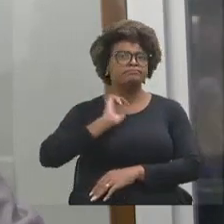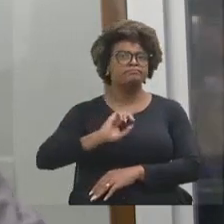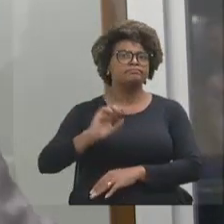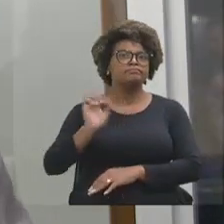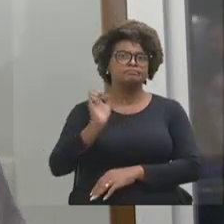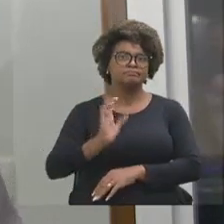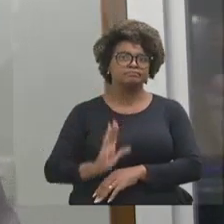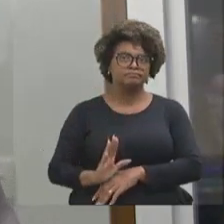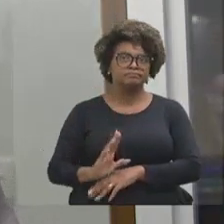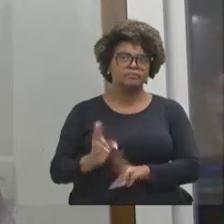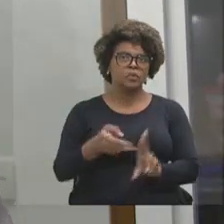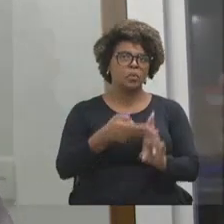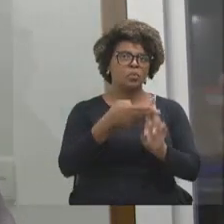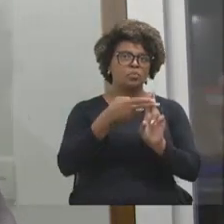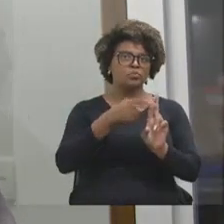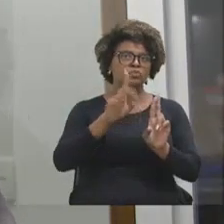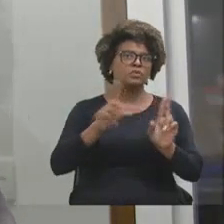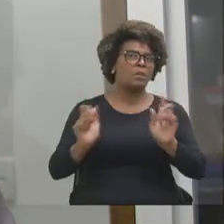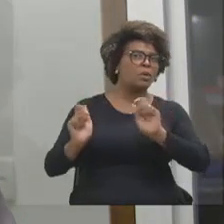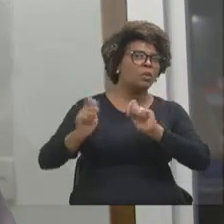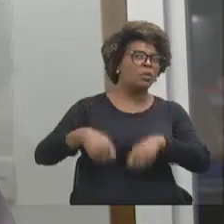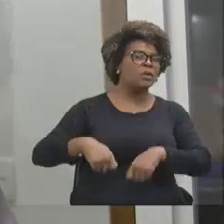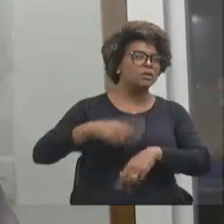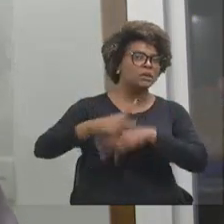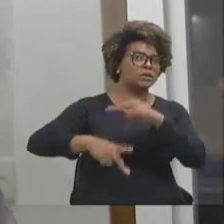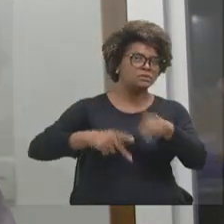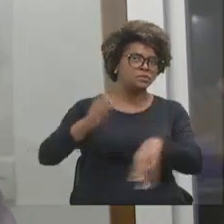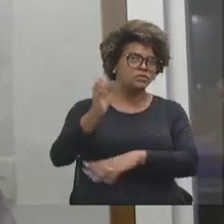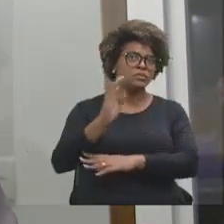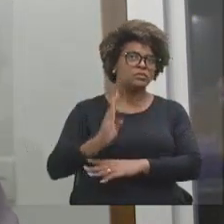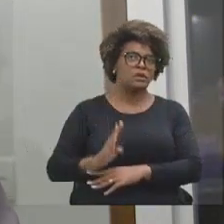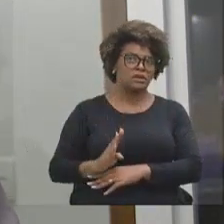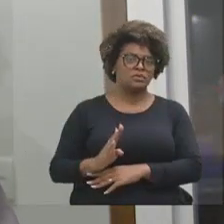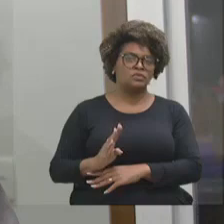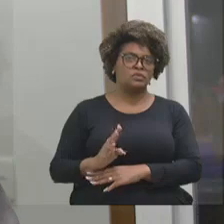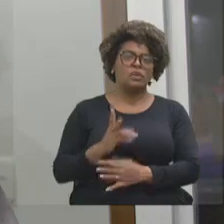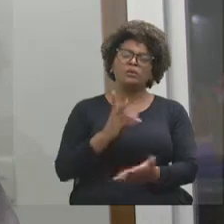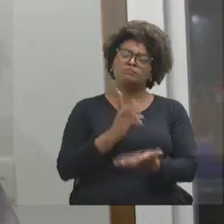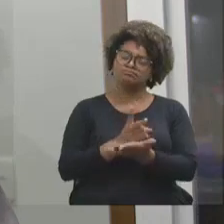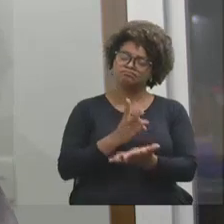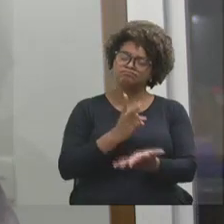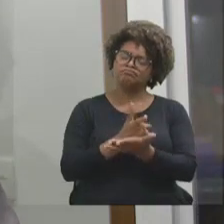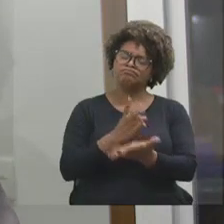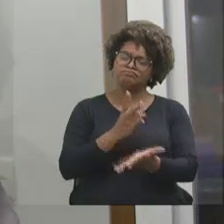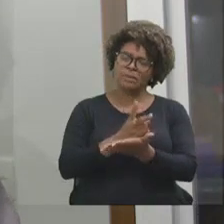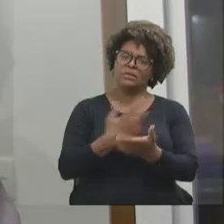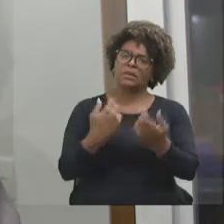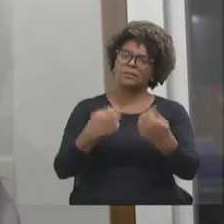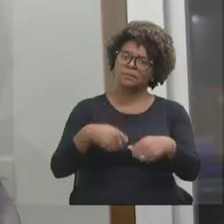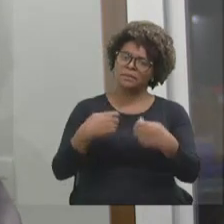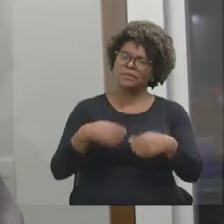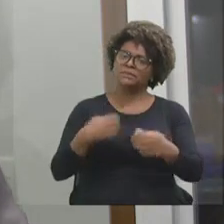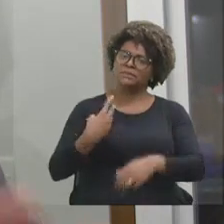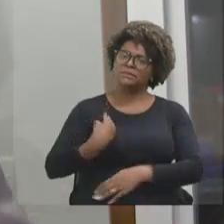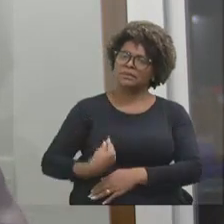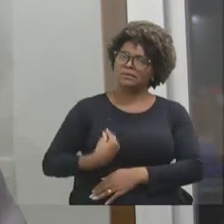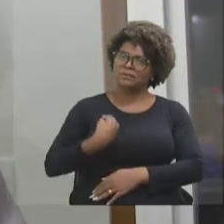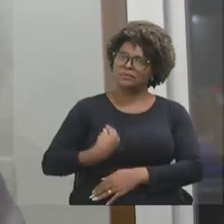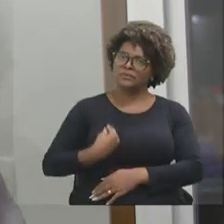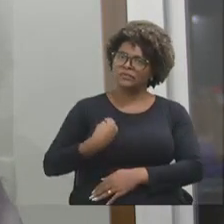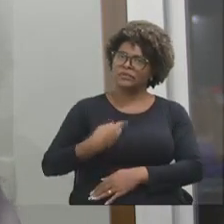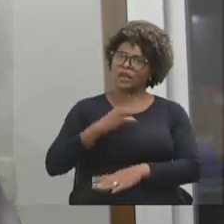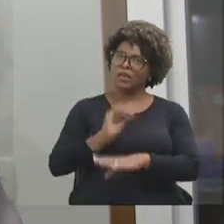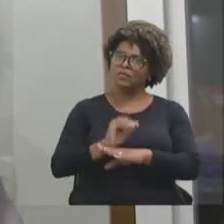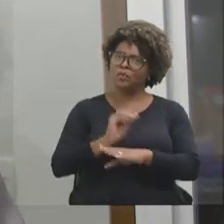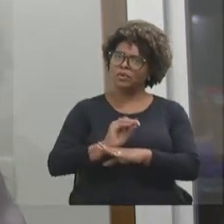o SUS é uma conquista da população brasileira e nós precisamos manter essa Conquista Sempre Viva cuidando